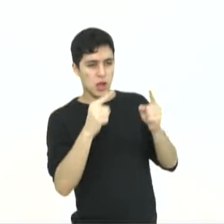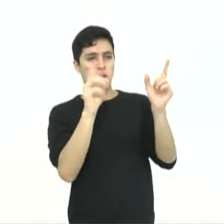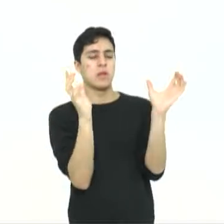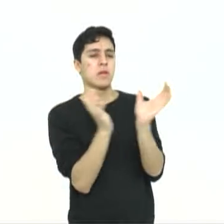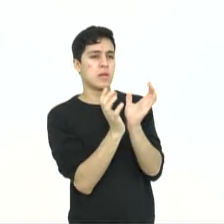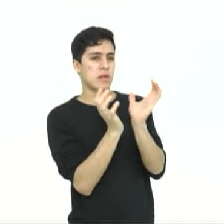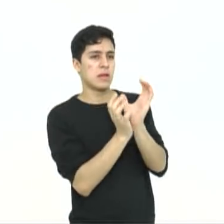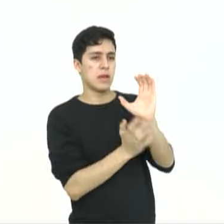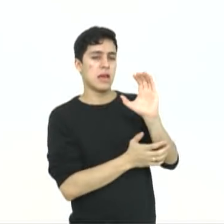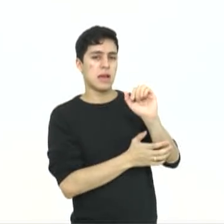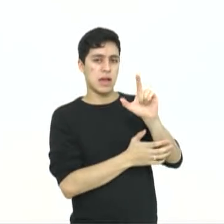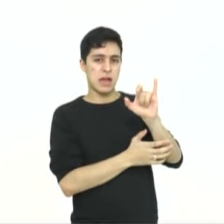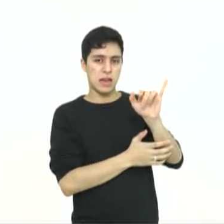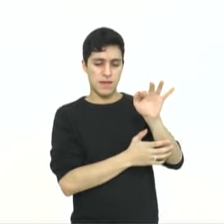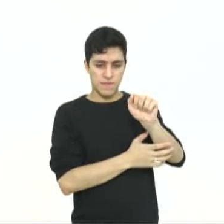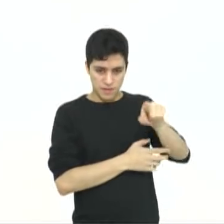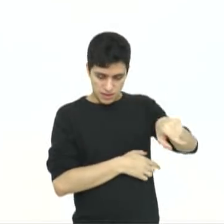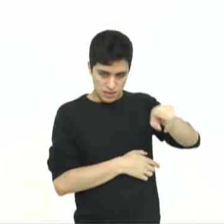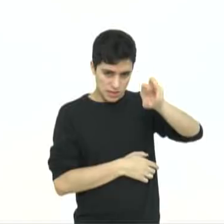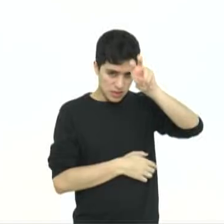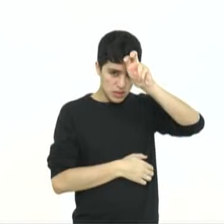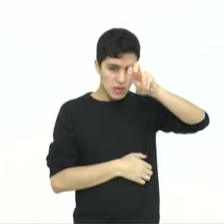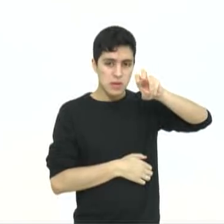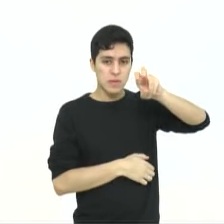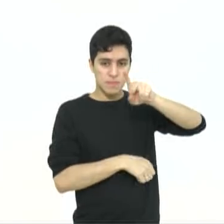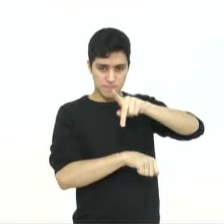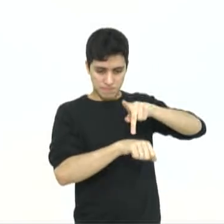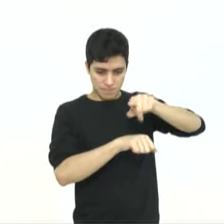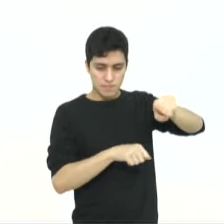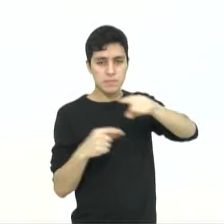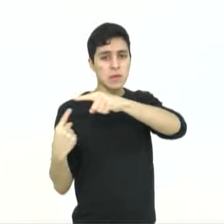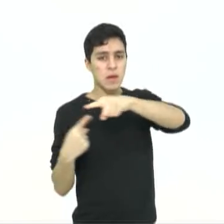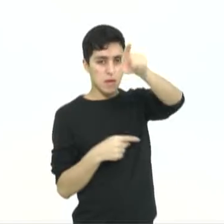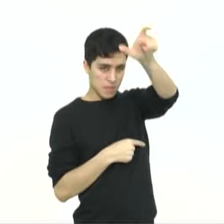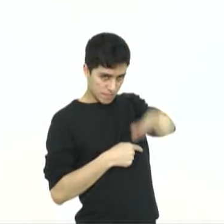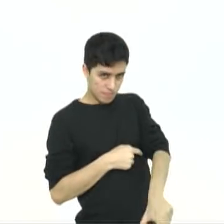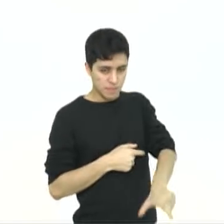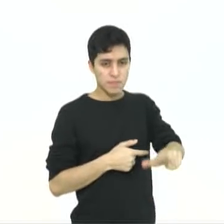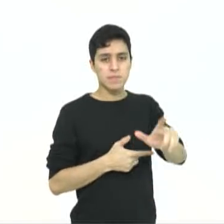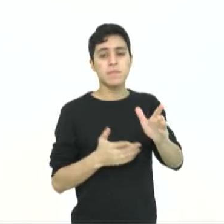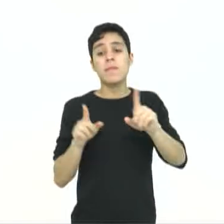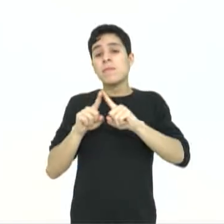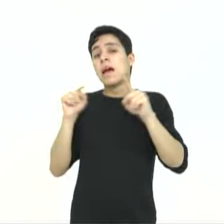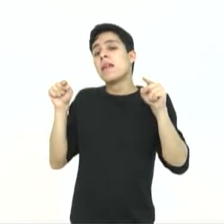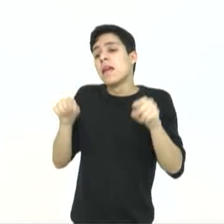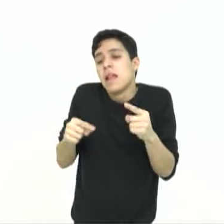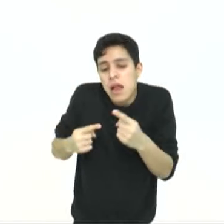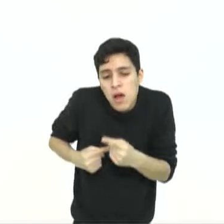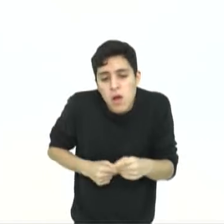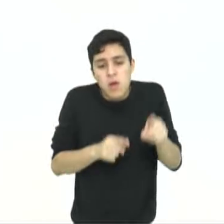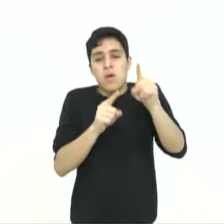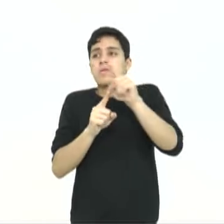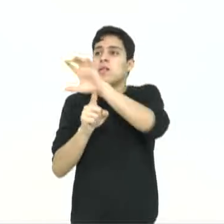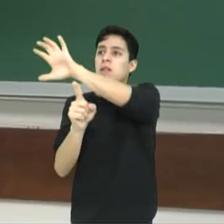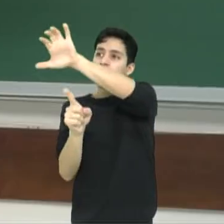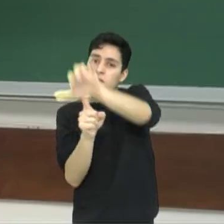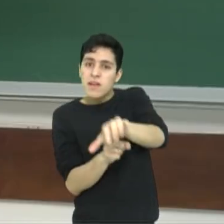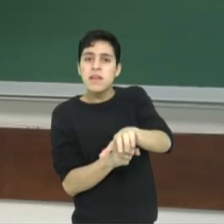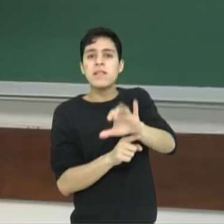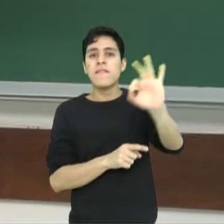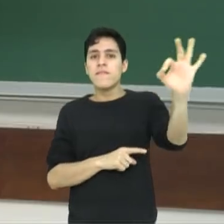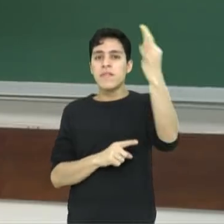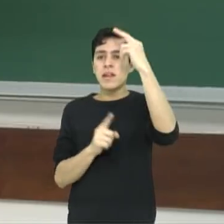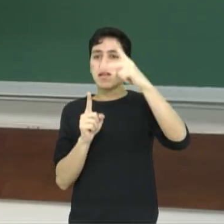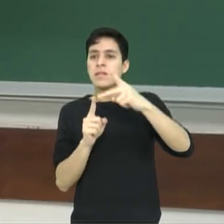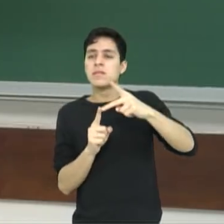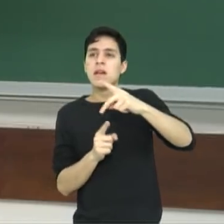califado lá do Egito, né? Chamado Teufik Pachá. Até aí tudo bem. O problema é que ele também era contra a influência britânica e francesa no país. Ele